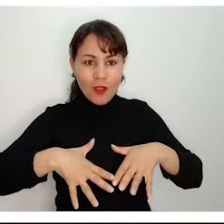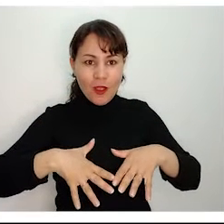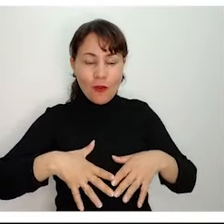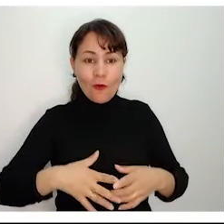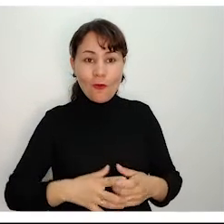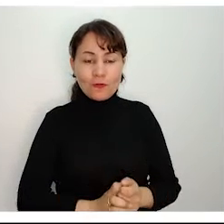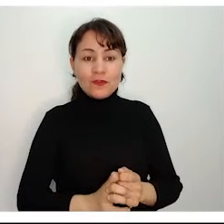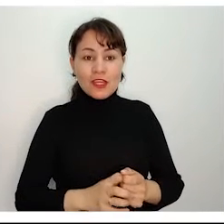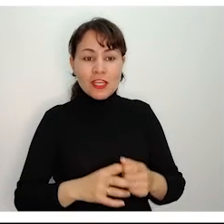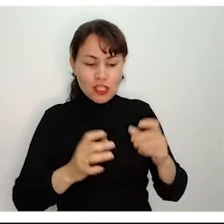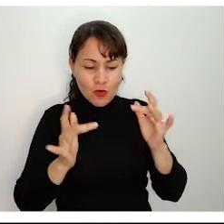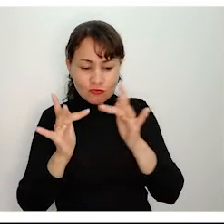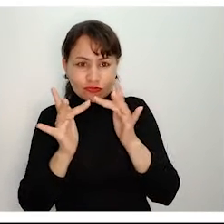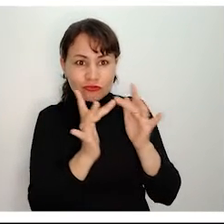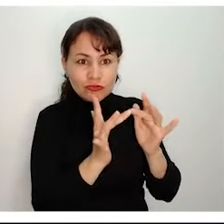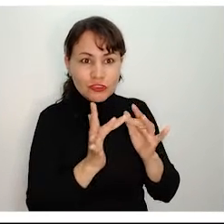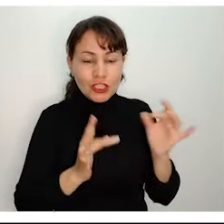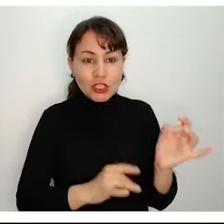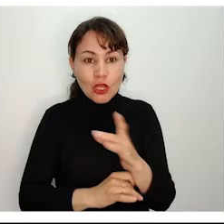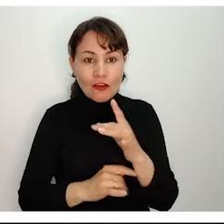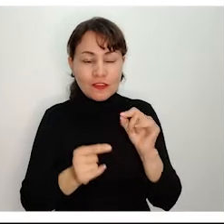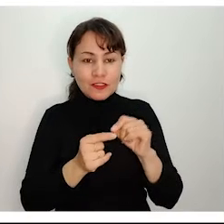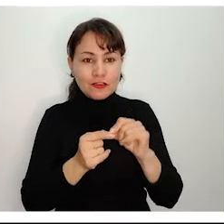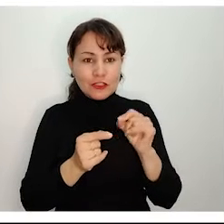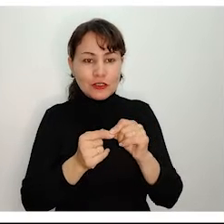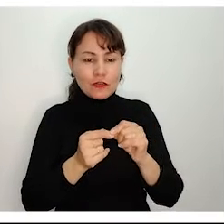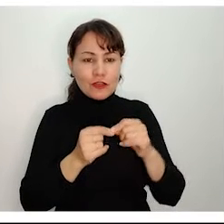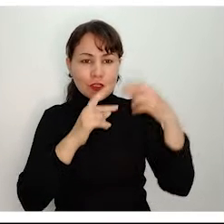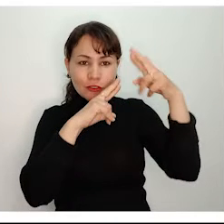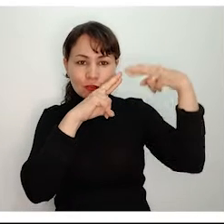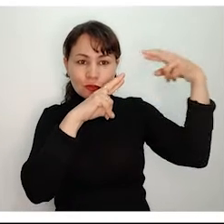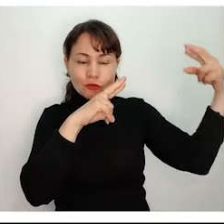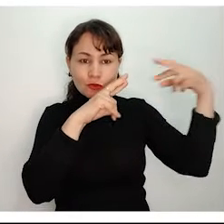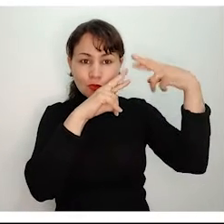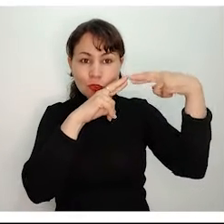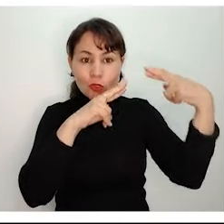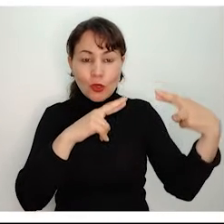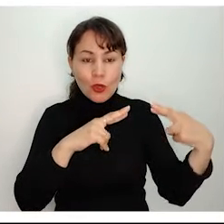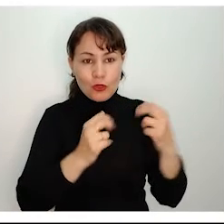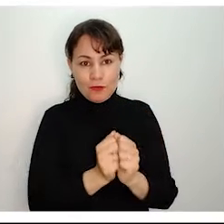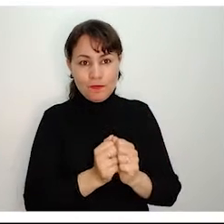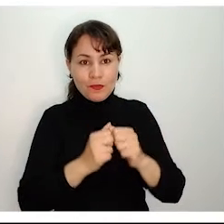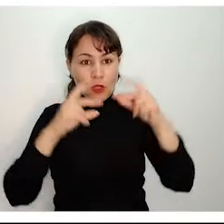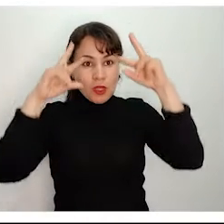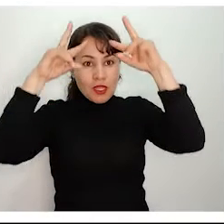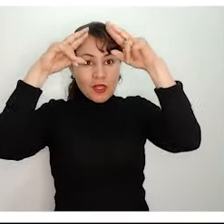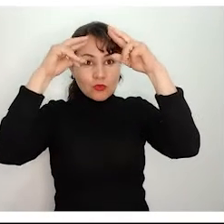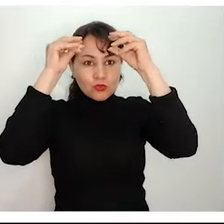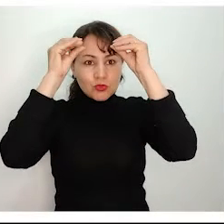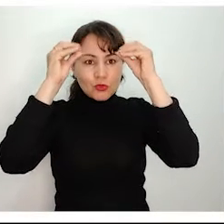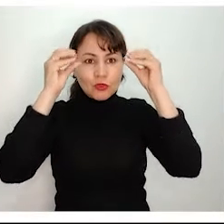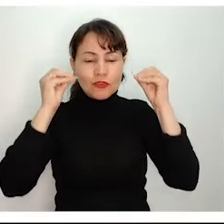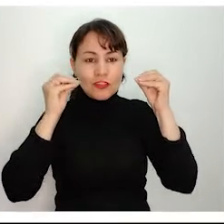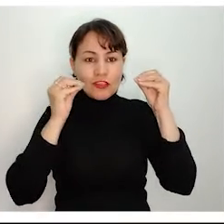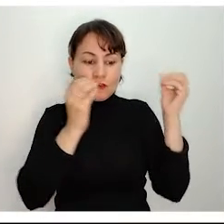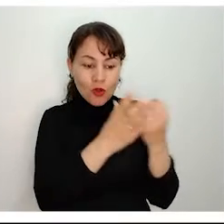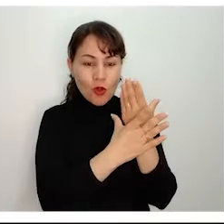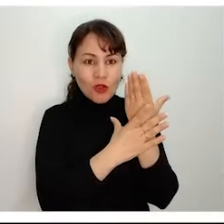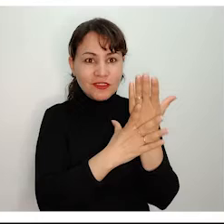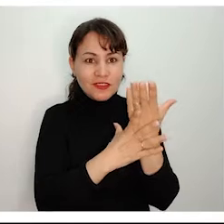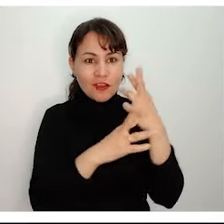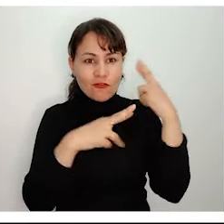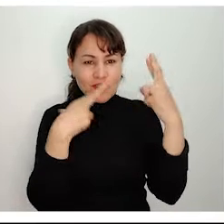central dela. São essas ligações novas que vão sendo feitas entre os neurônios. São essas sinapses que vão